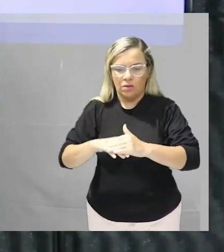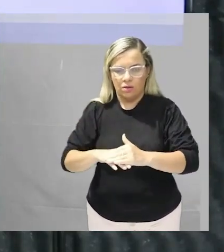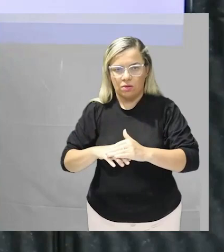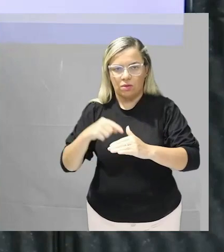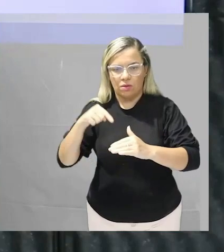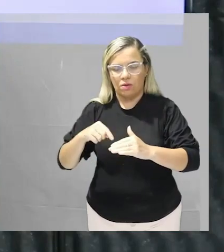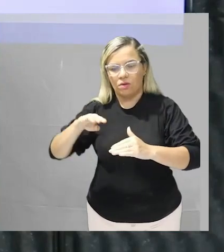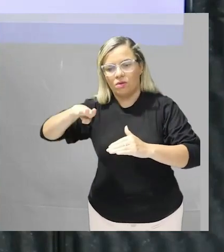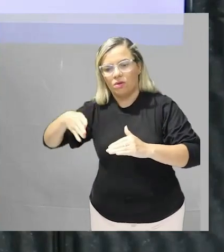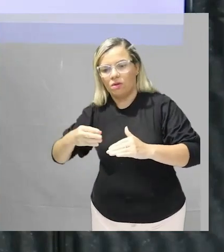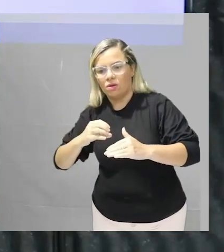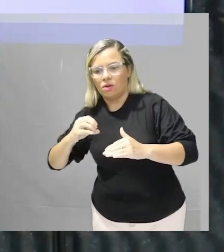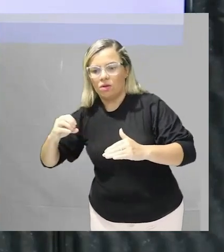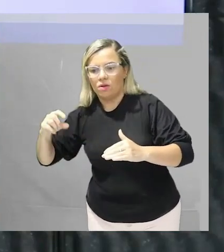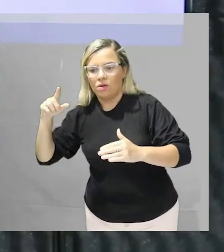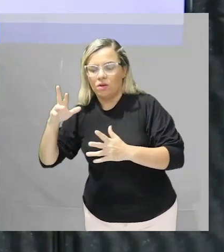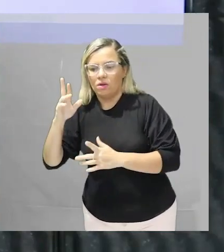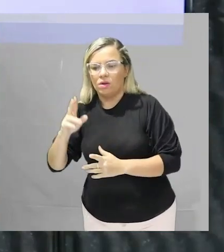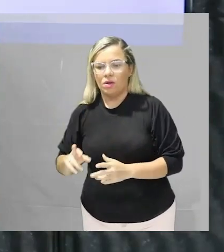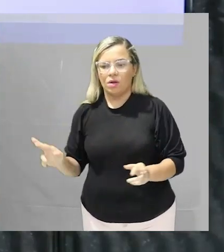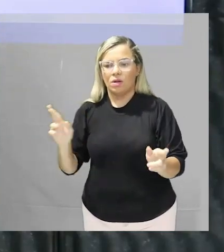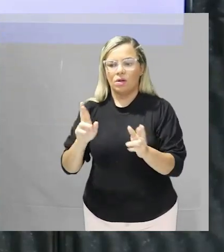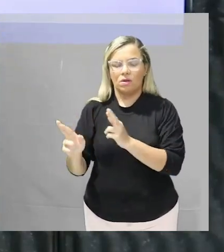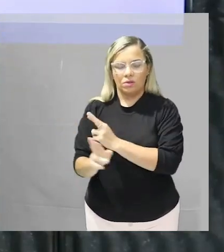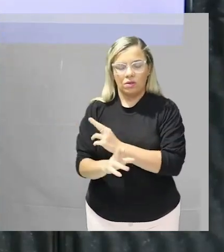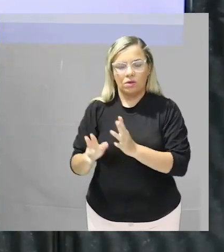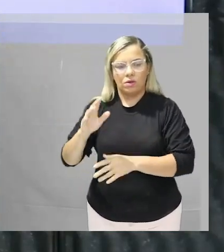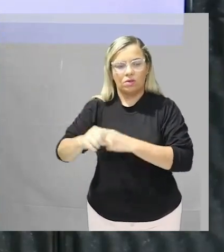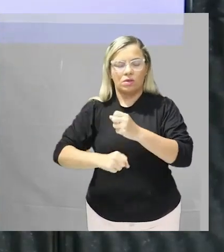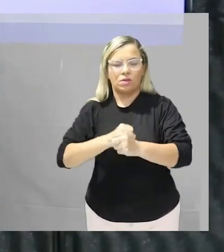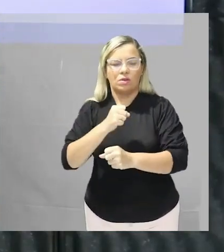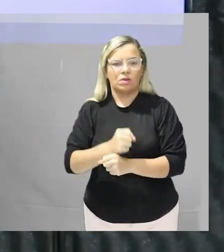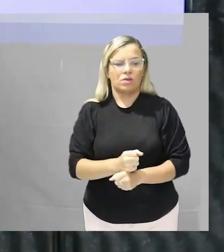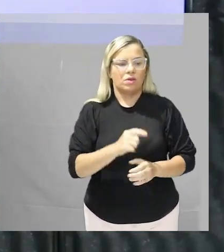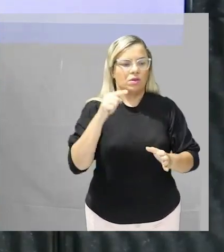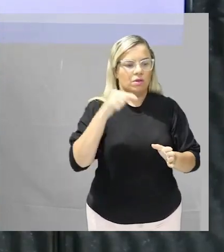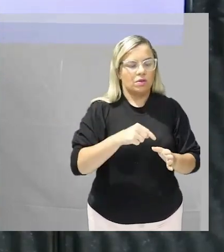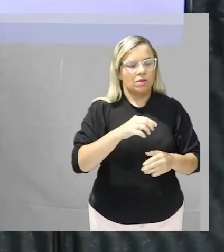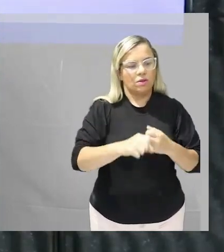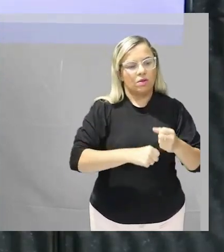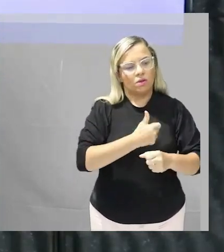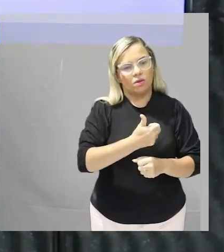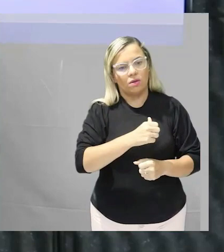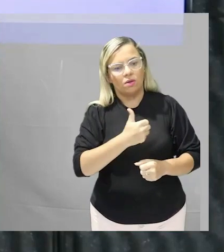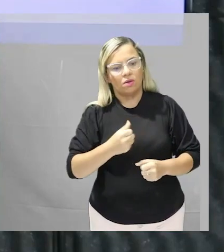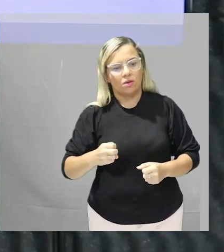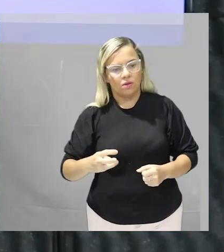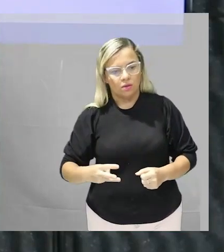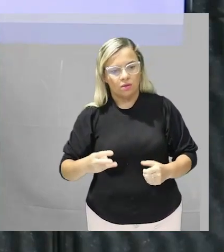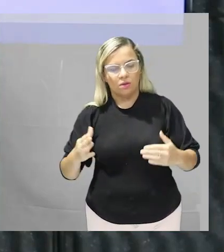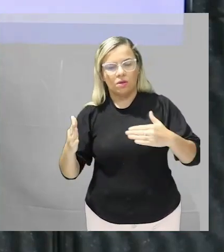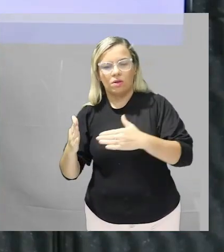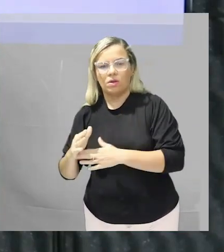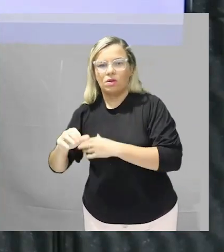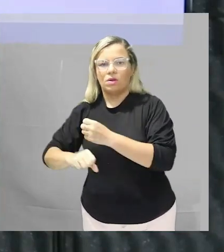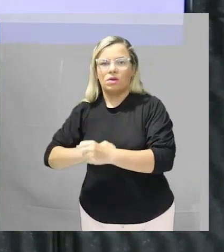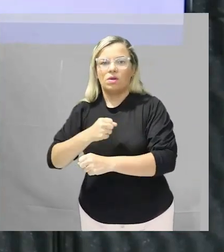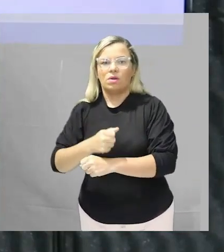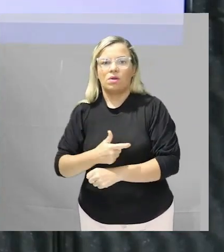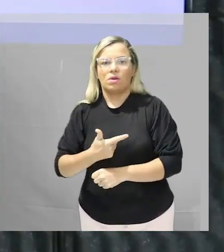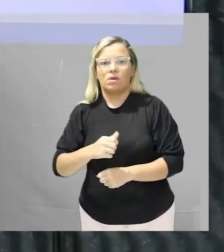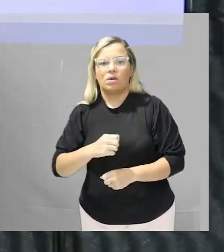investimento em bilhões referentes aos anos de 2013 até